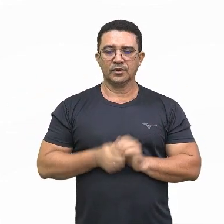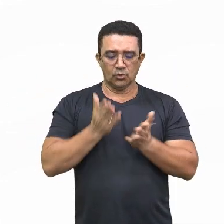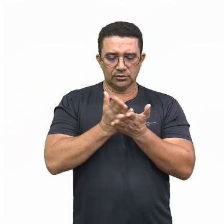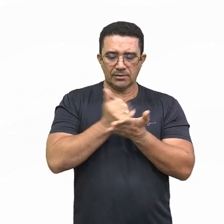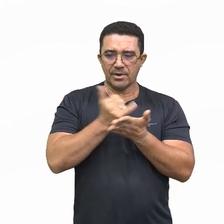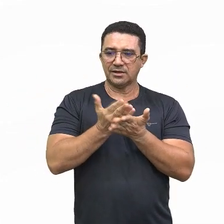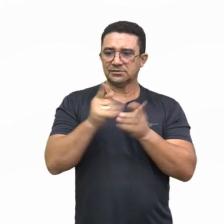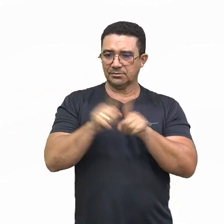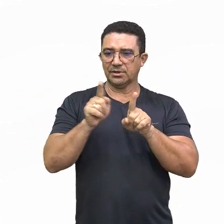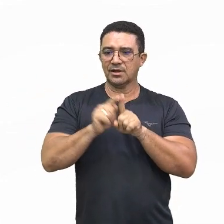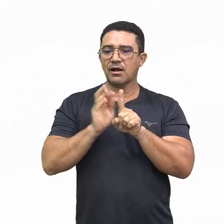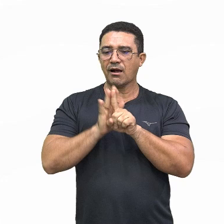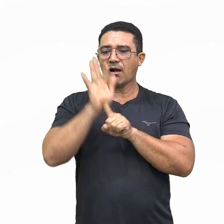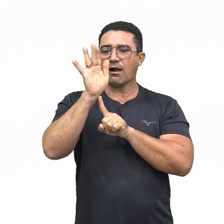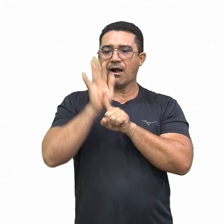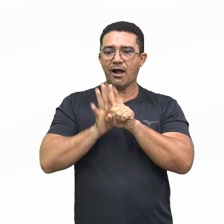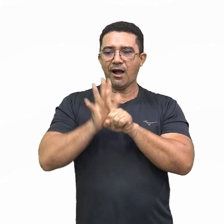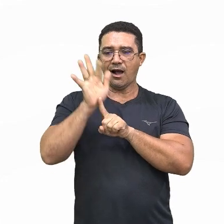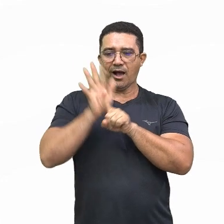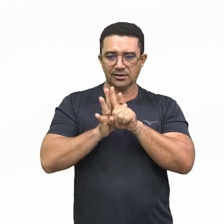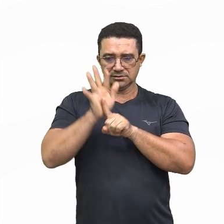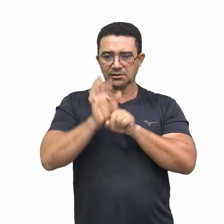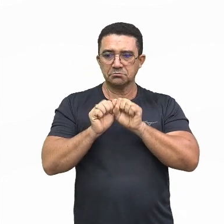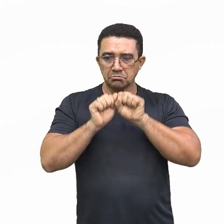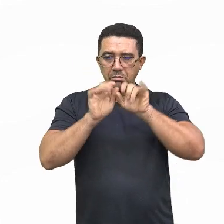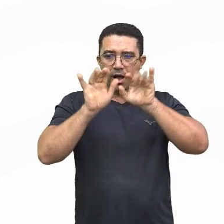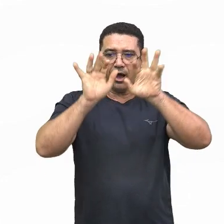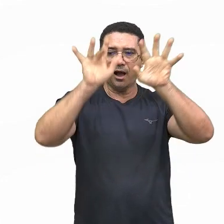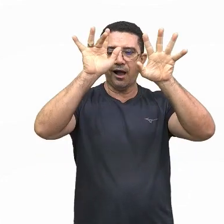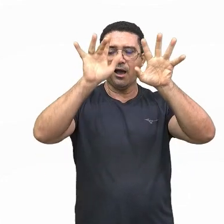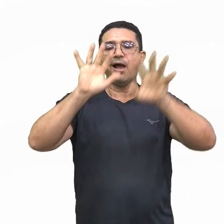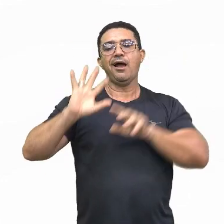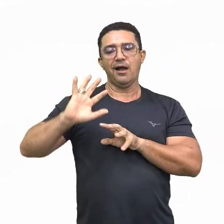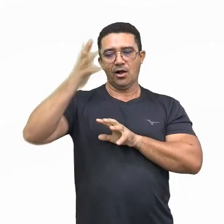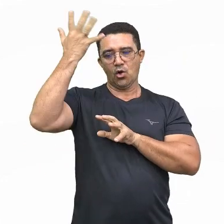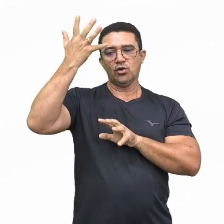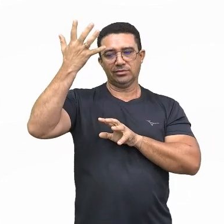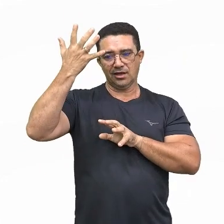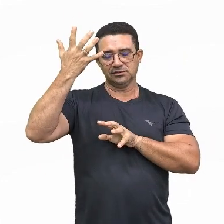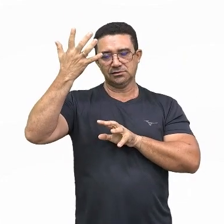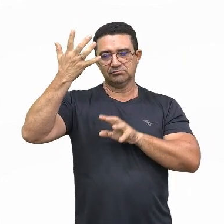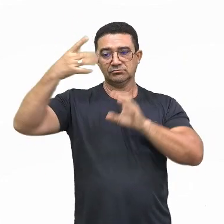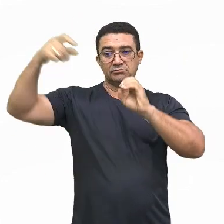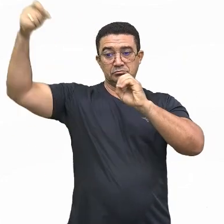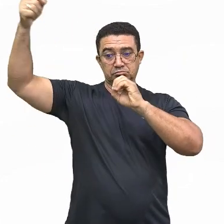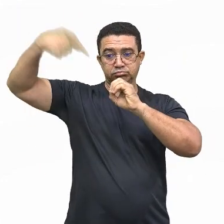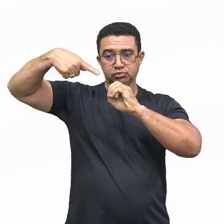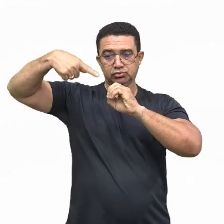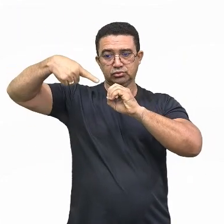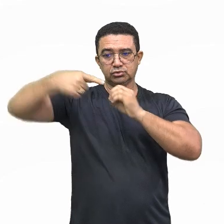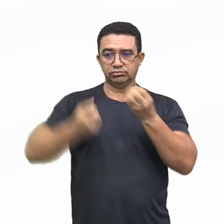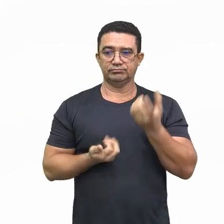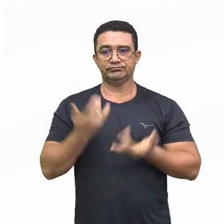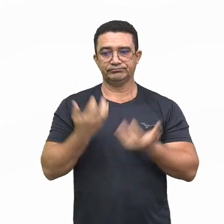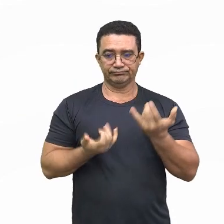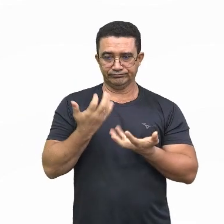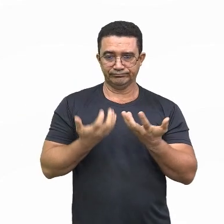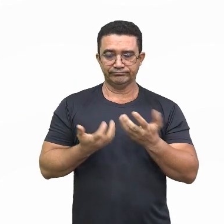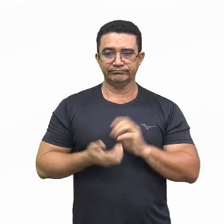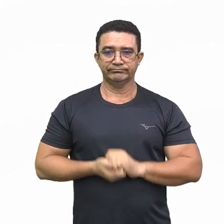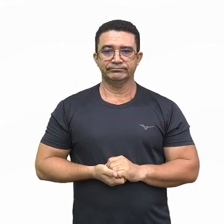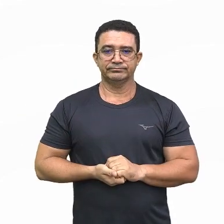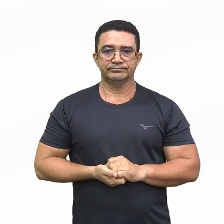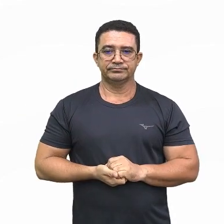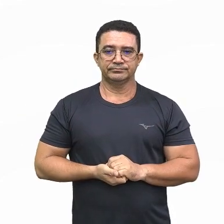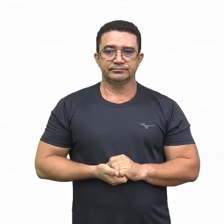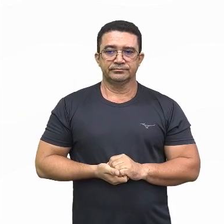esta camada de gases que causa o chamado efeito estufa. O problema não é o fenômeno natural, mas o agravamento